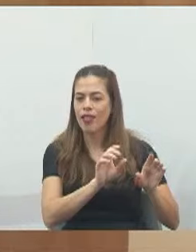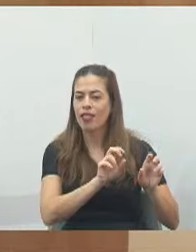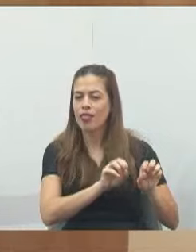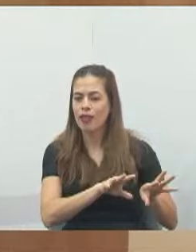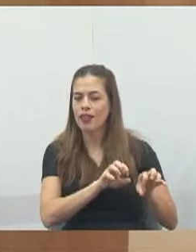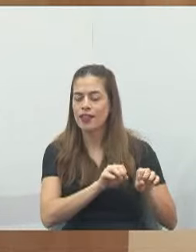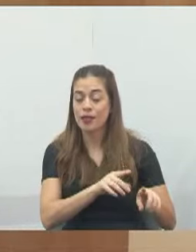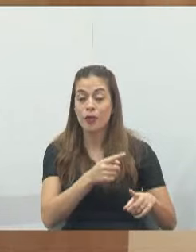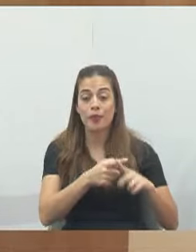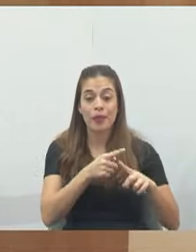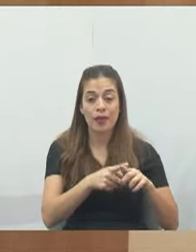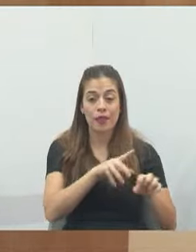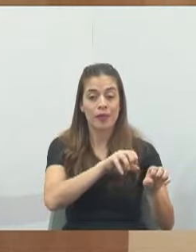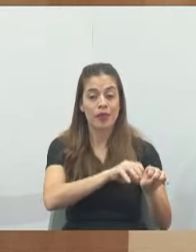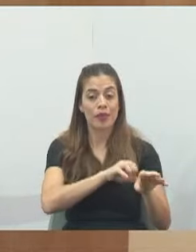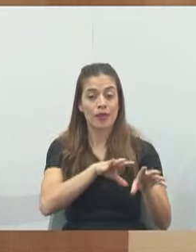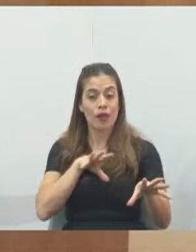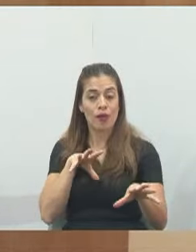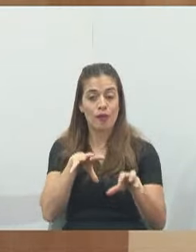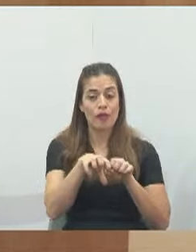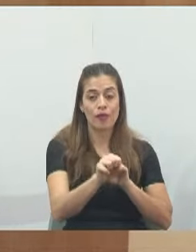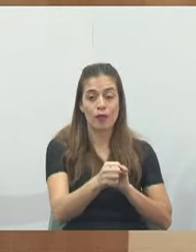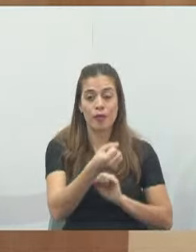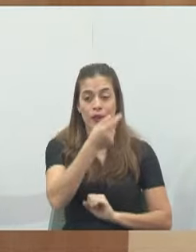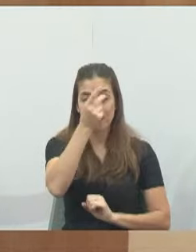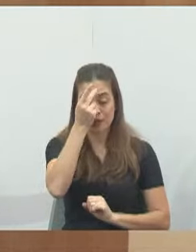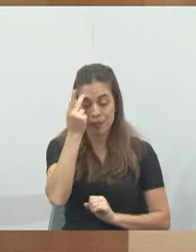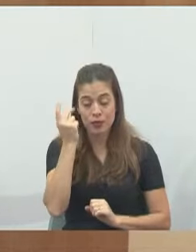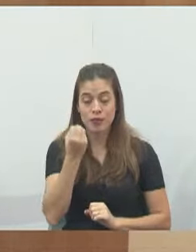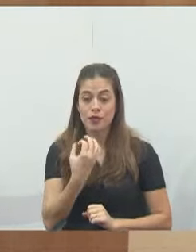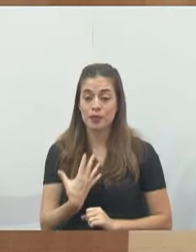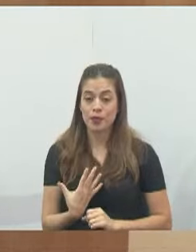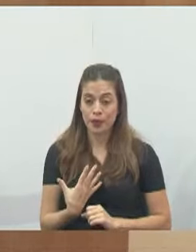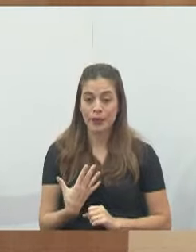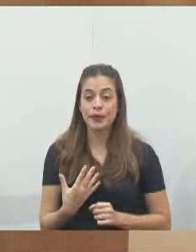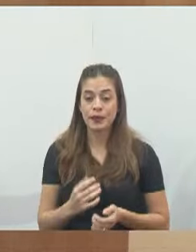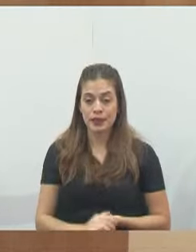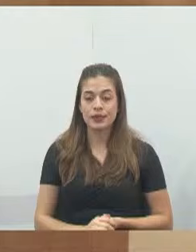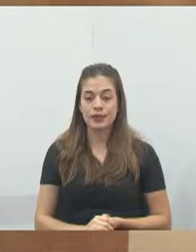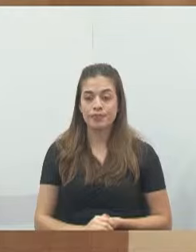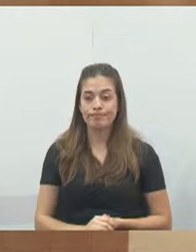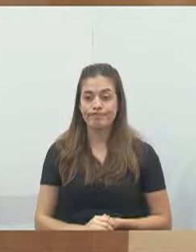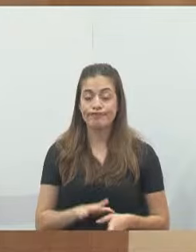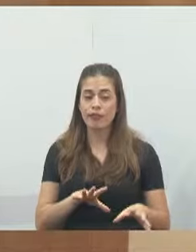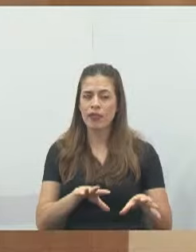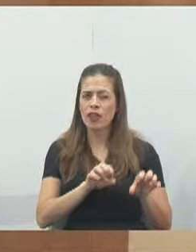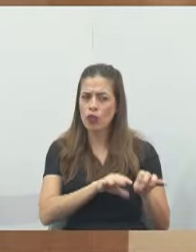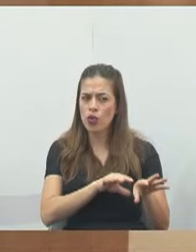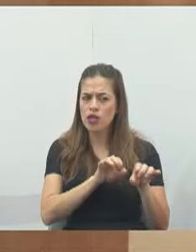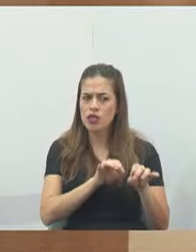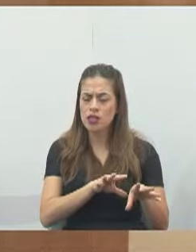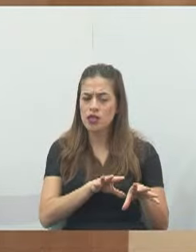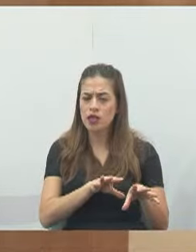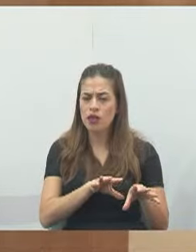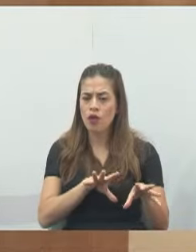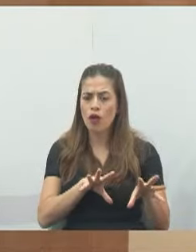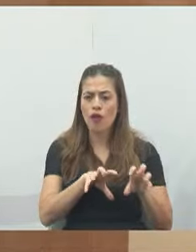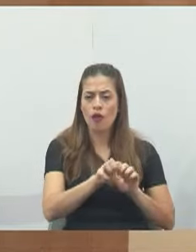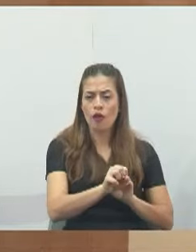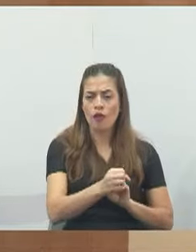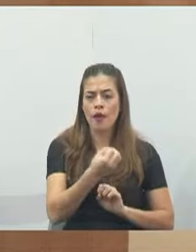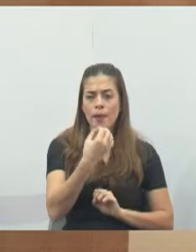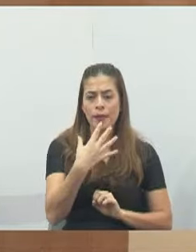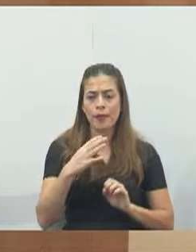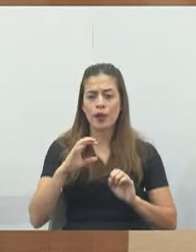através da educação que a gente forma boas pessoas, que é através da educação que a gente forma bons